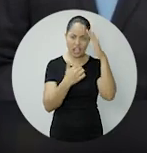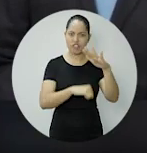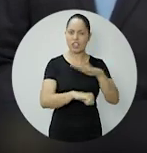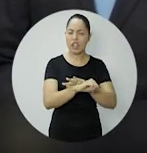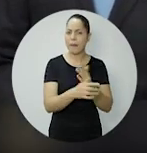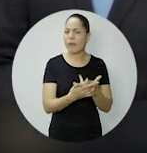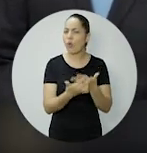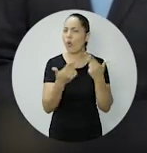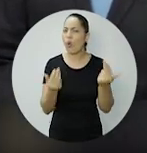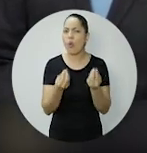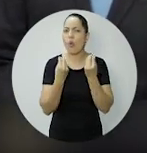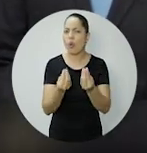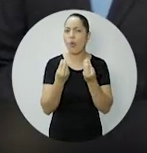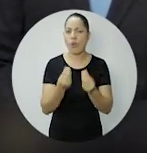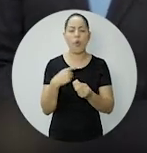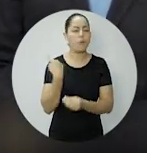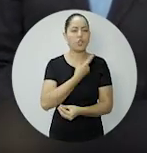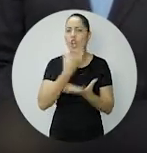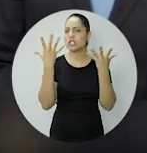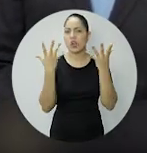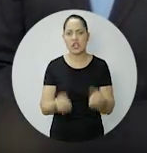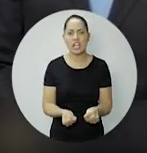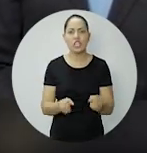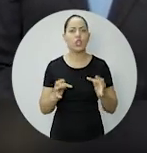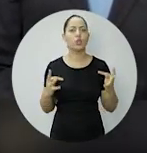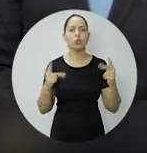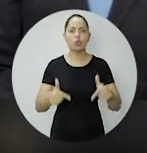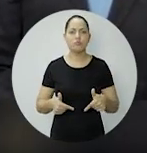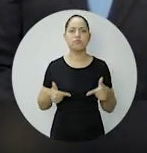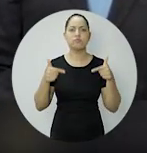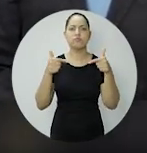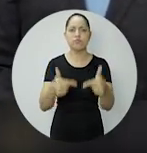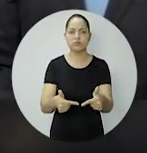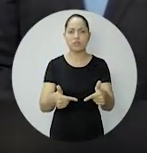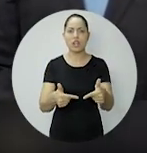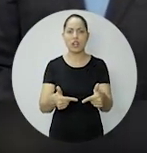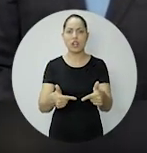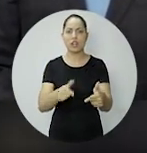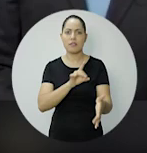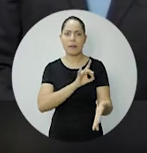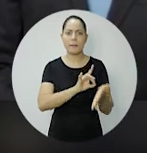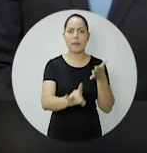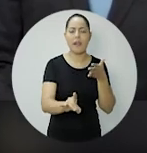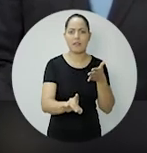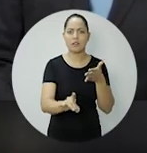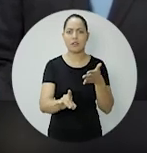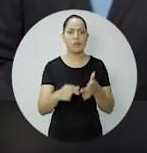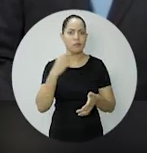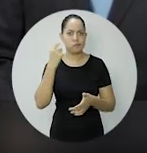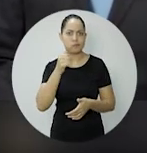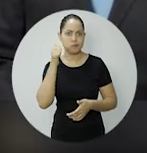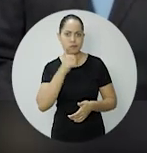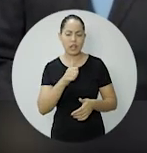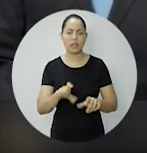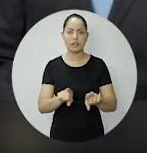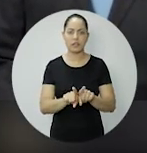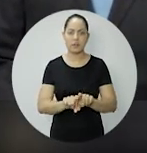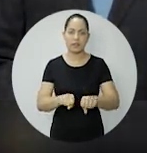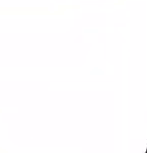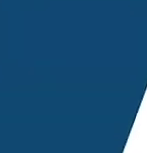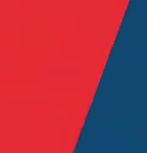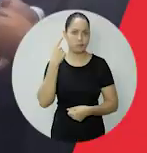vai admitir essa postura e vamos tomar todas as medidas necessárias para a defesa das advogadas e da